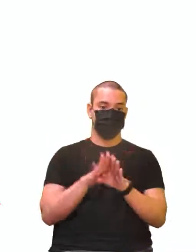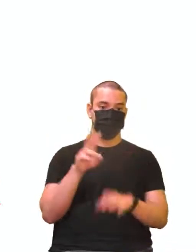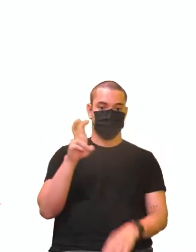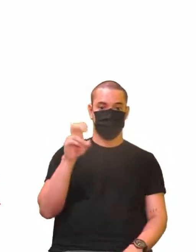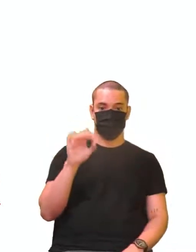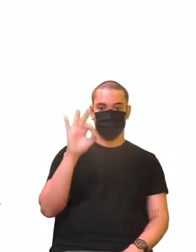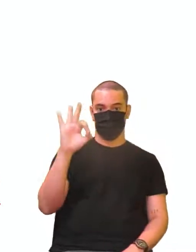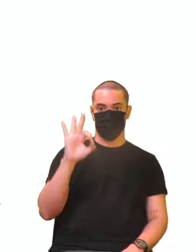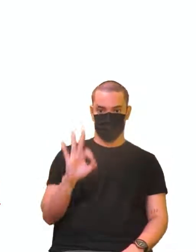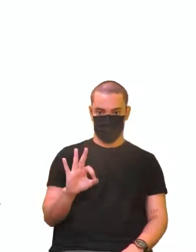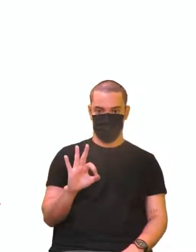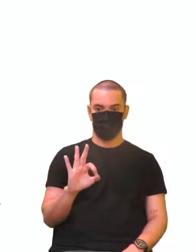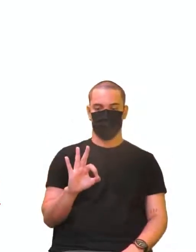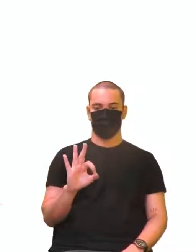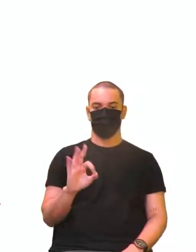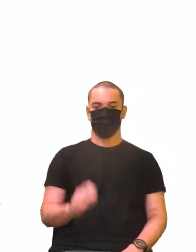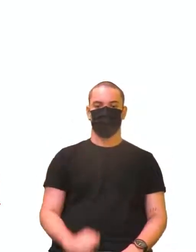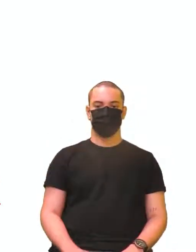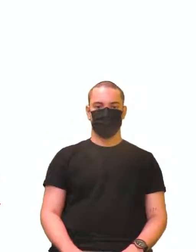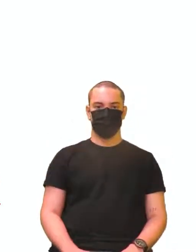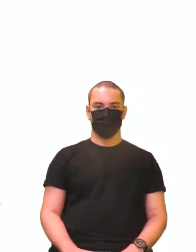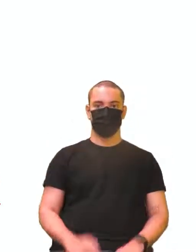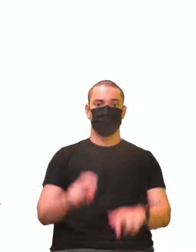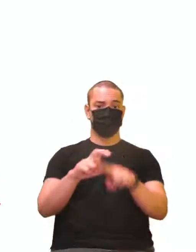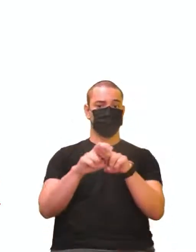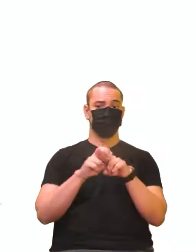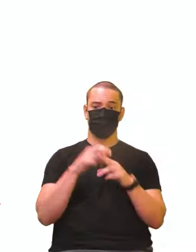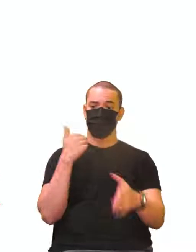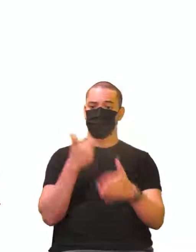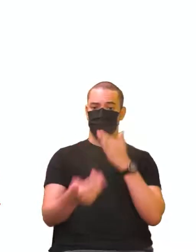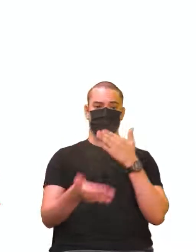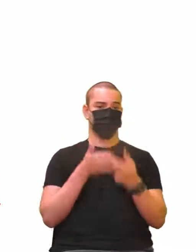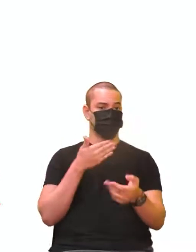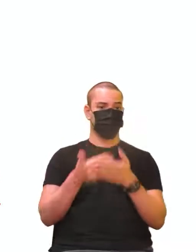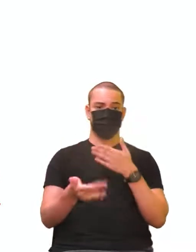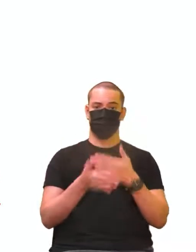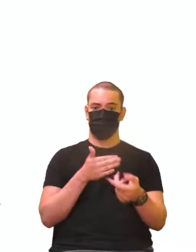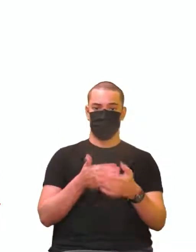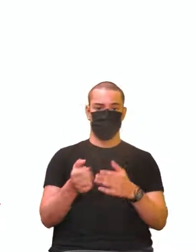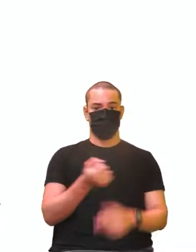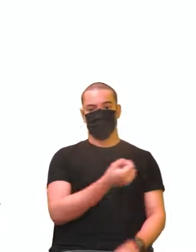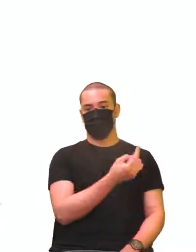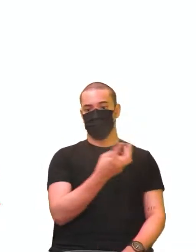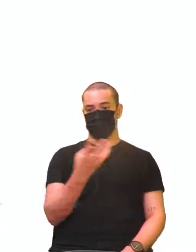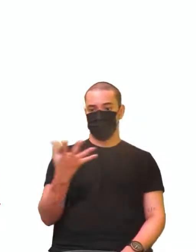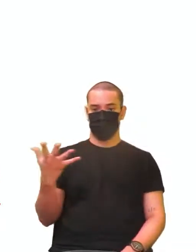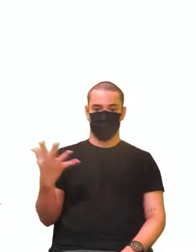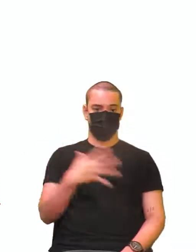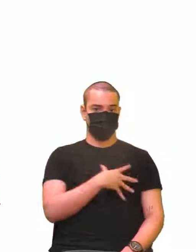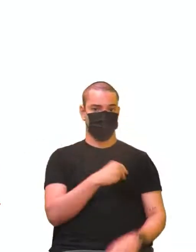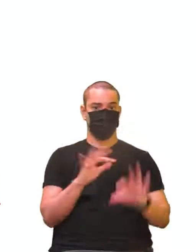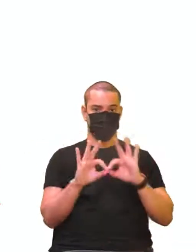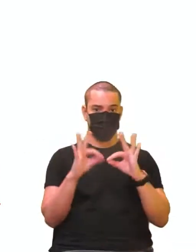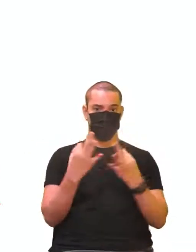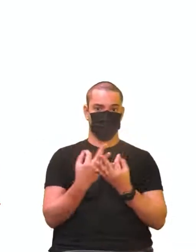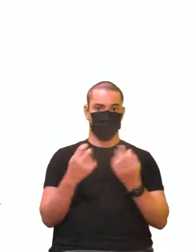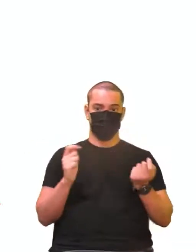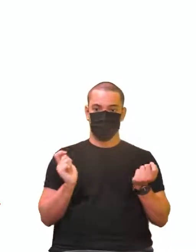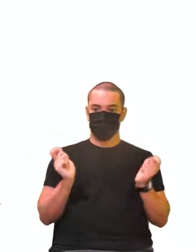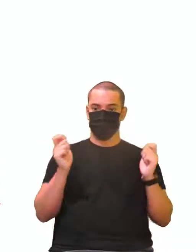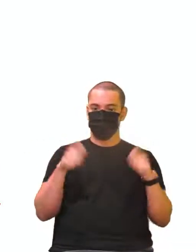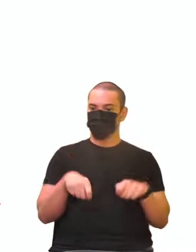ou seja, um meio, né? Então, independente de quantos filhos essa família for ter,